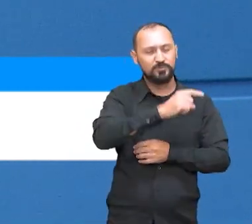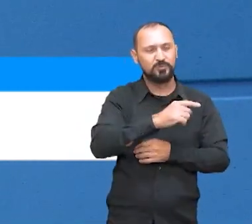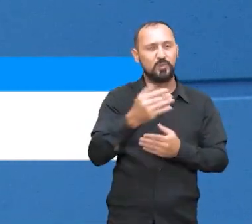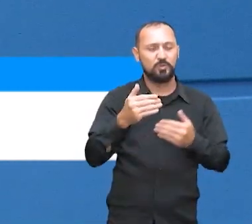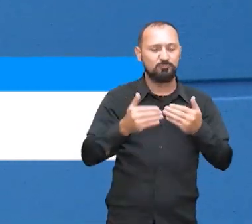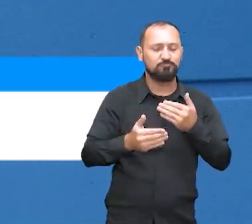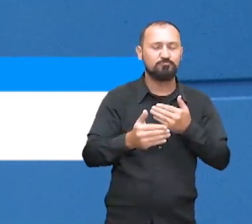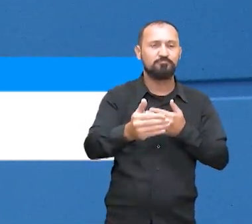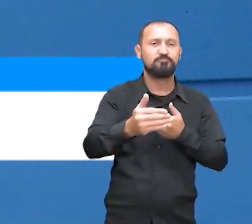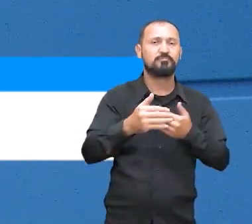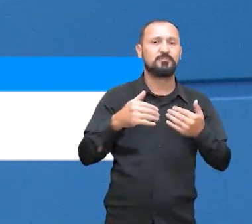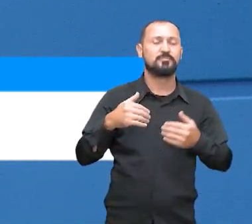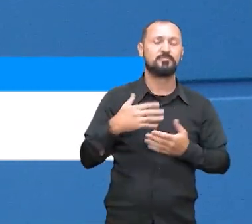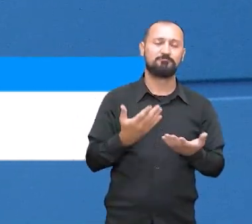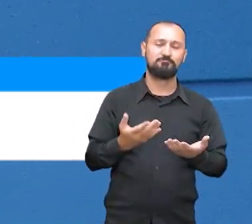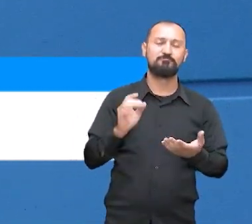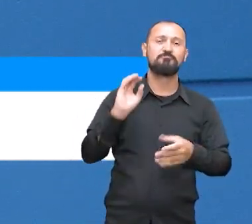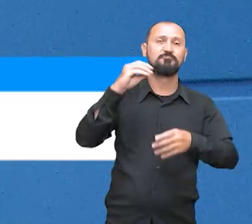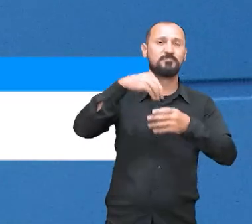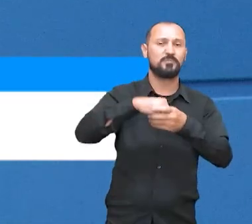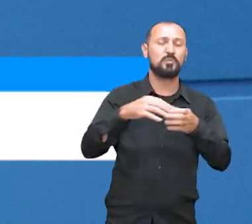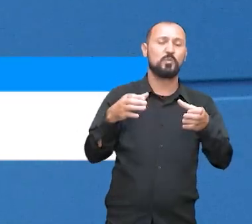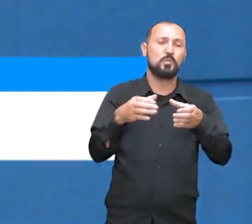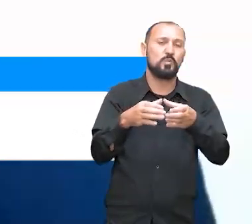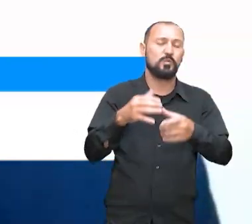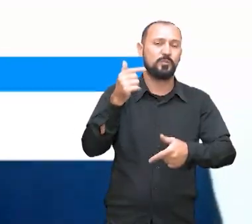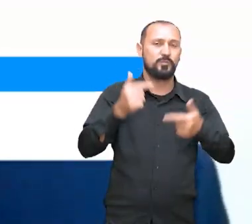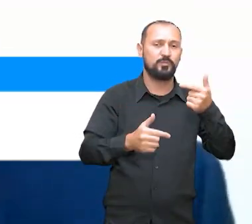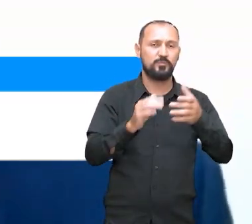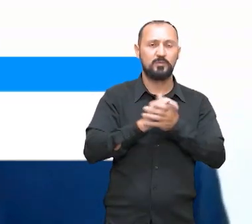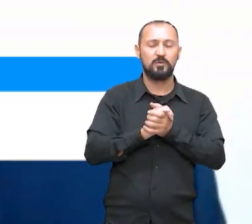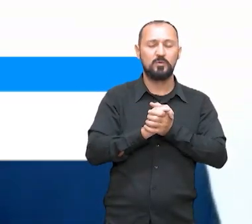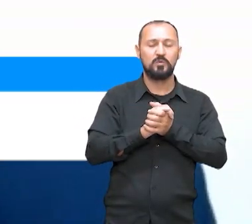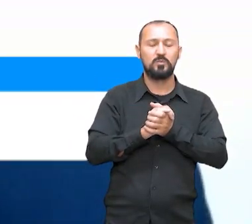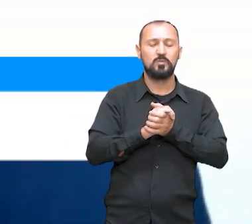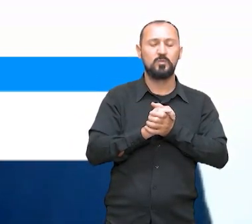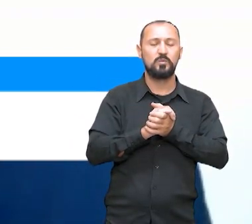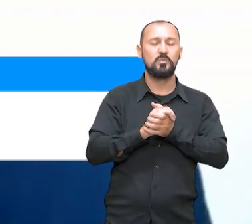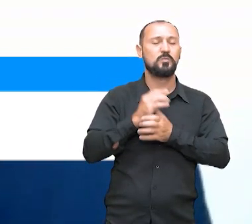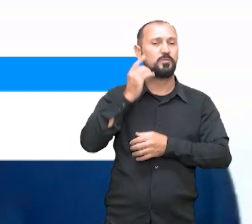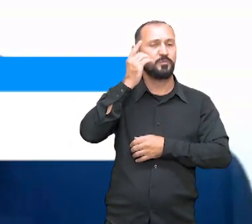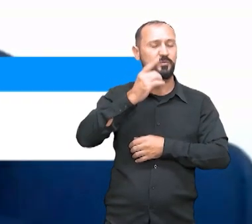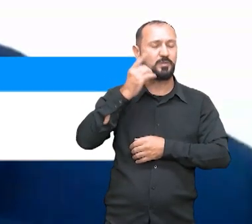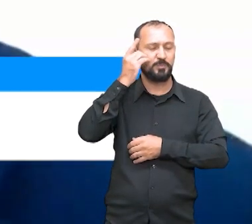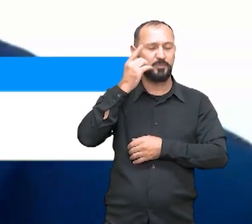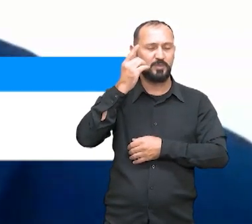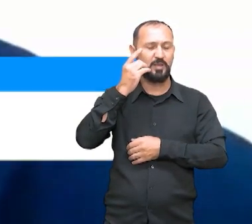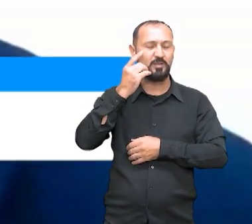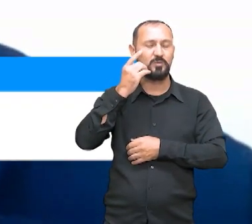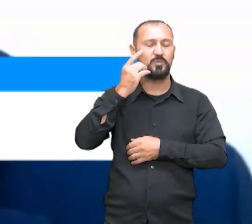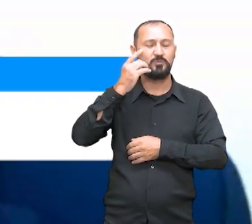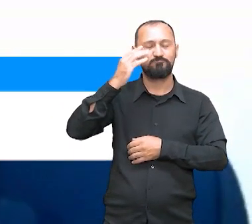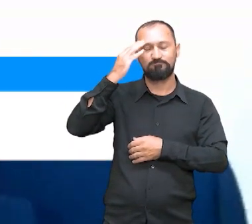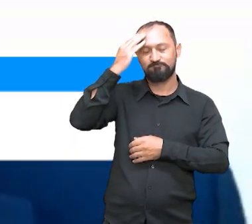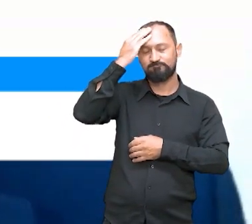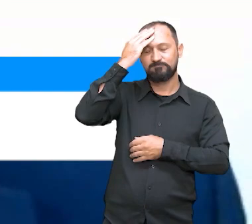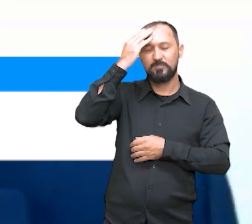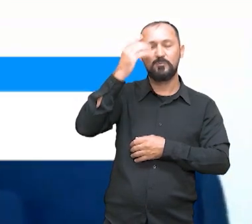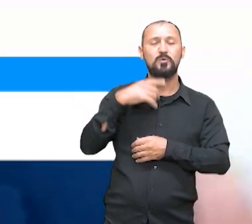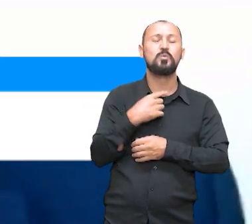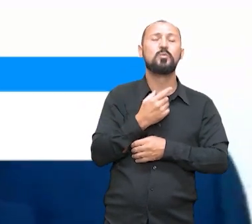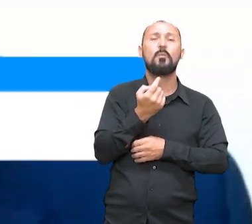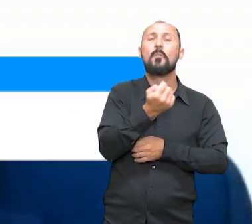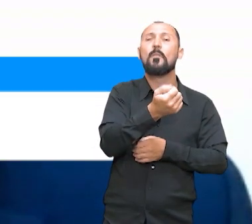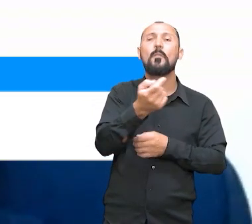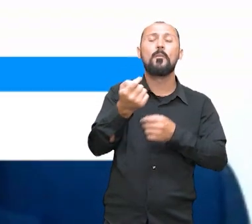rara nos dias de hoje, principalmente no nosso meio político. O deputado Cabo Almi foi talvez um dos únicos políticos do nosso Estado, e